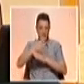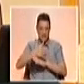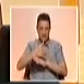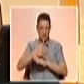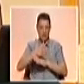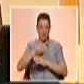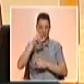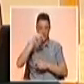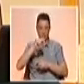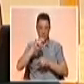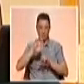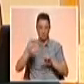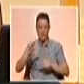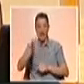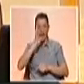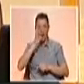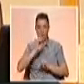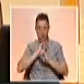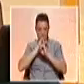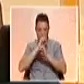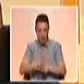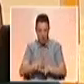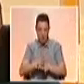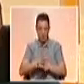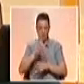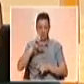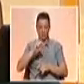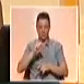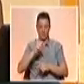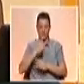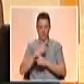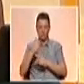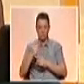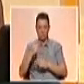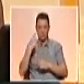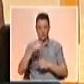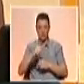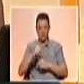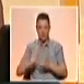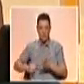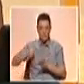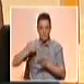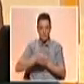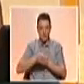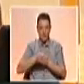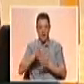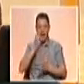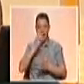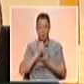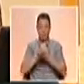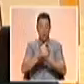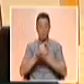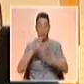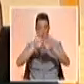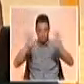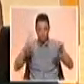saneamento básico e, eventualmente, à água potável. Mais ao saneamento do que à água potável, porque há sempre um maior investimento no abastecimento de água e só depois